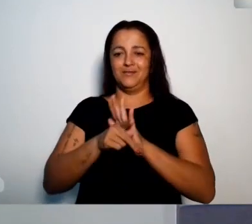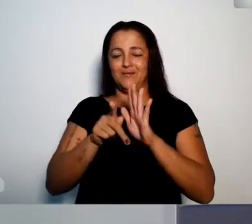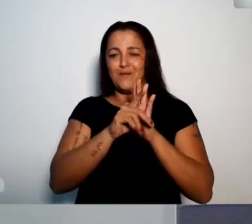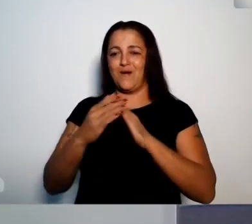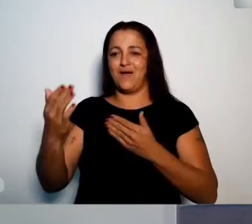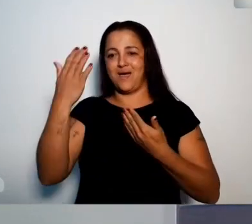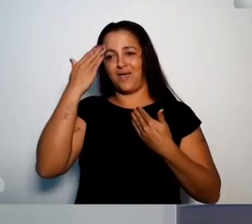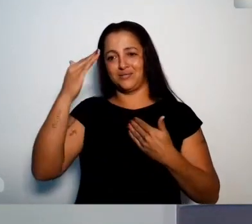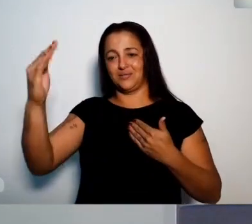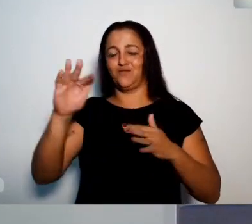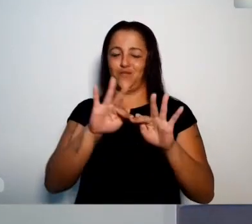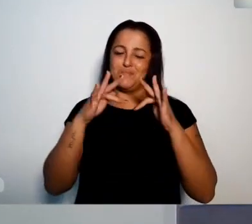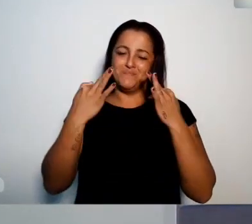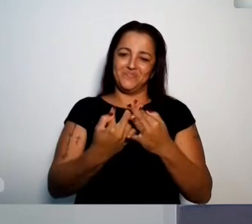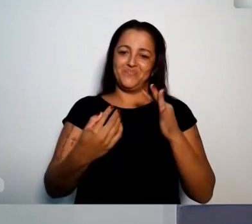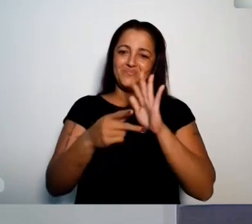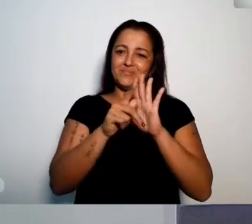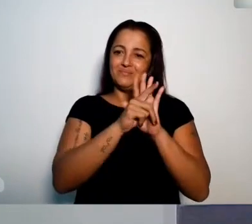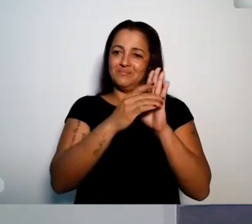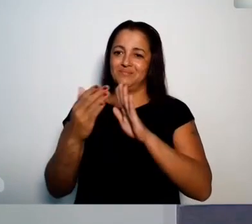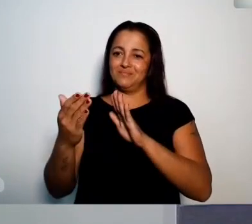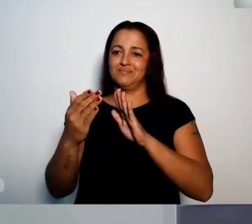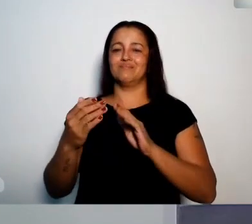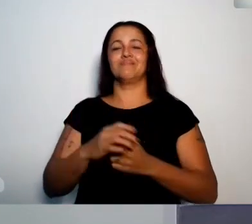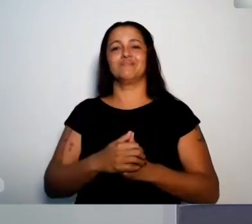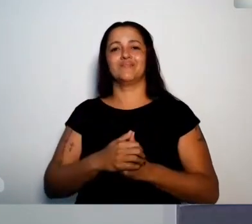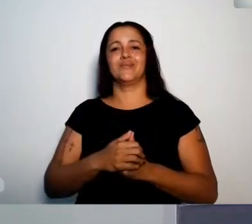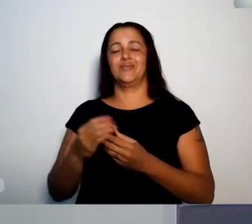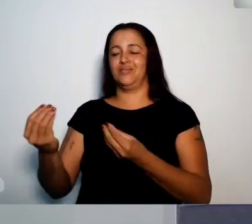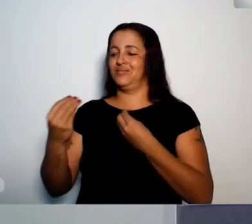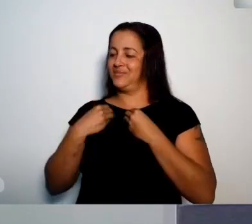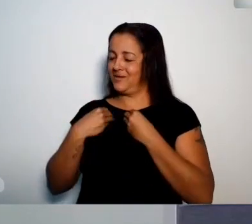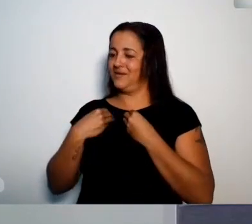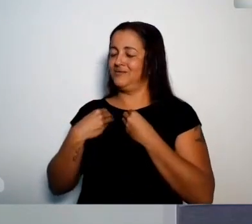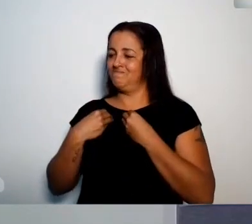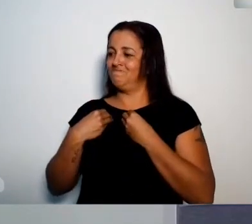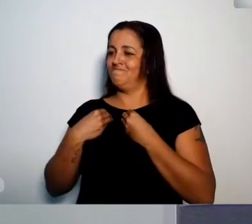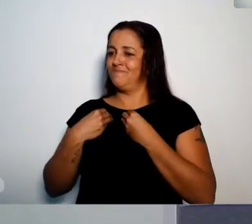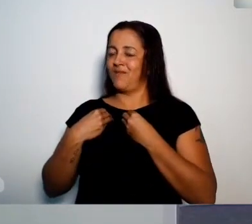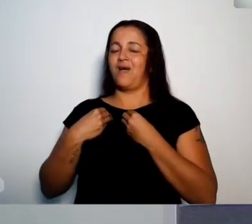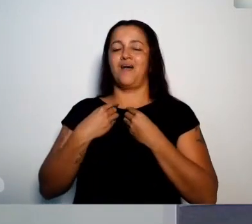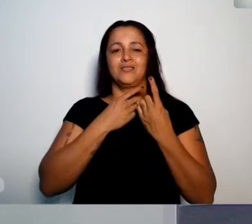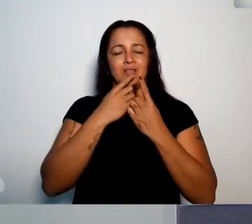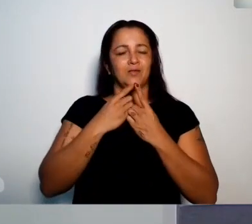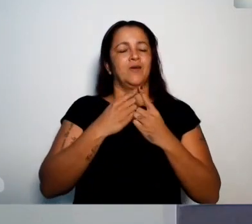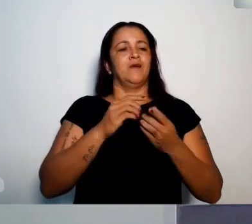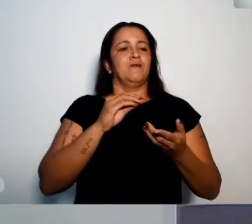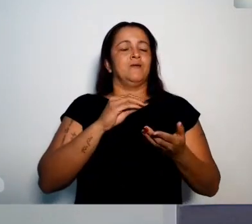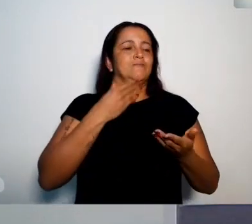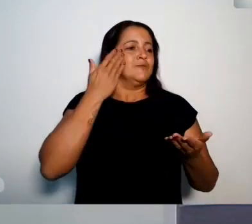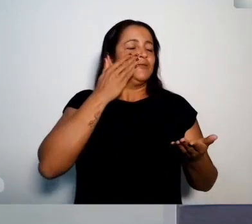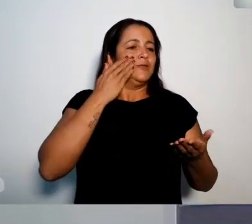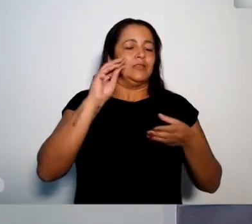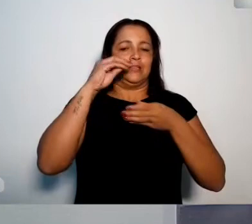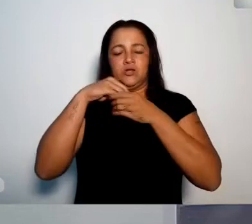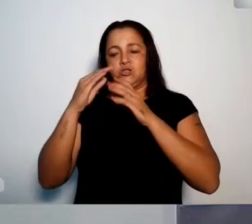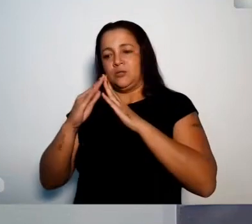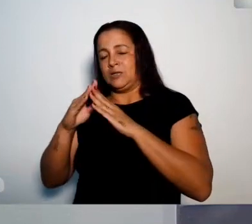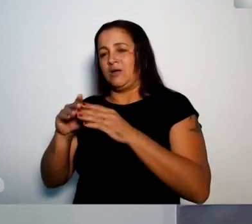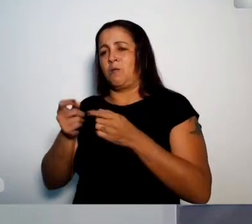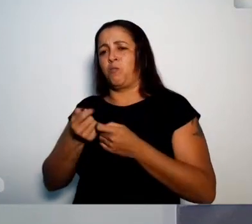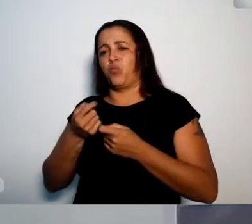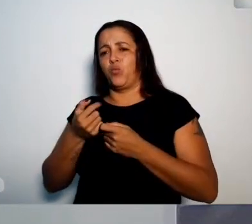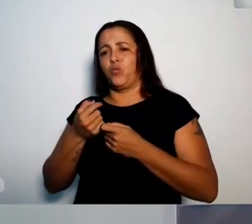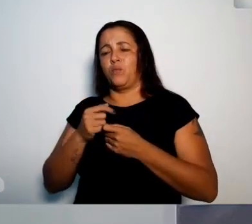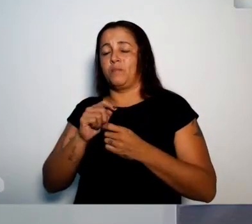família por me entender quase uma grande ausência dentro de casa, para poder